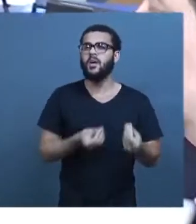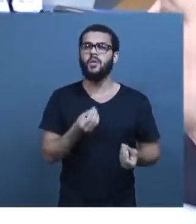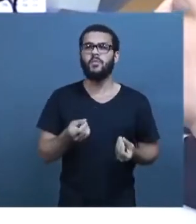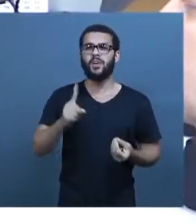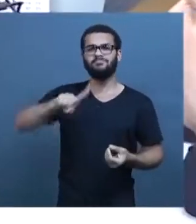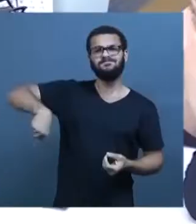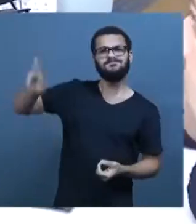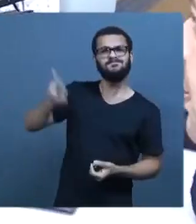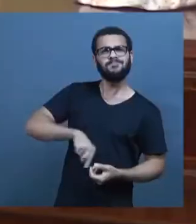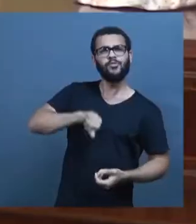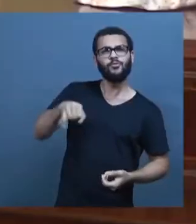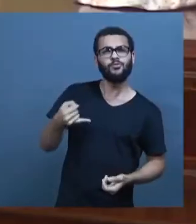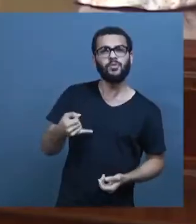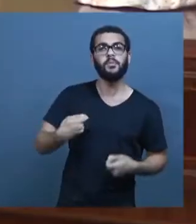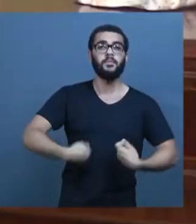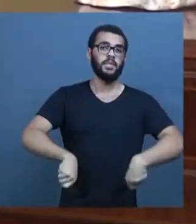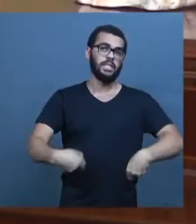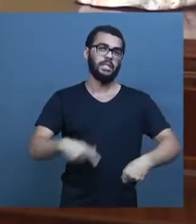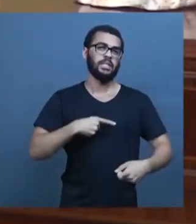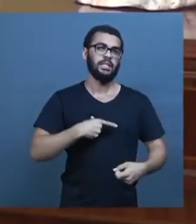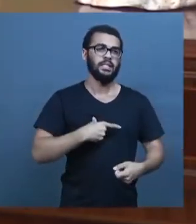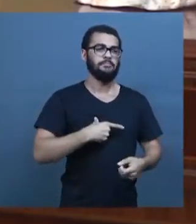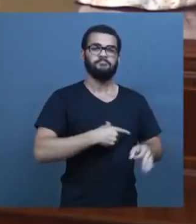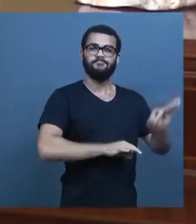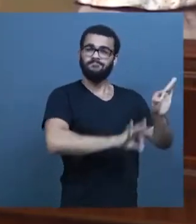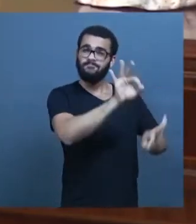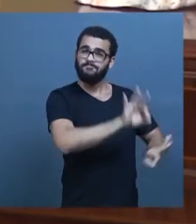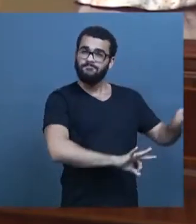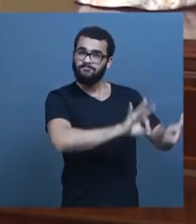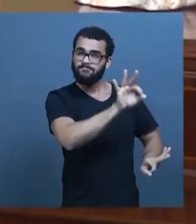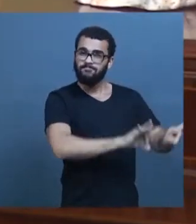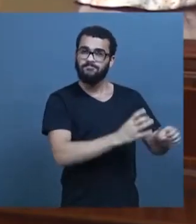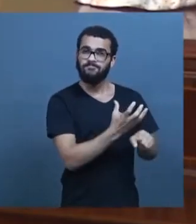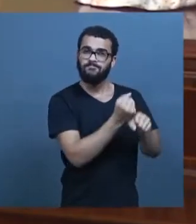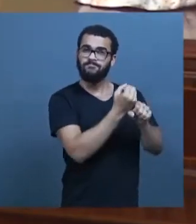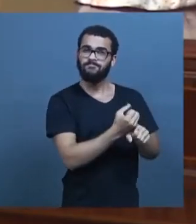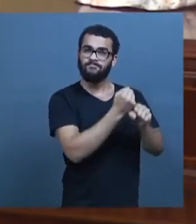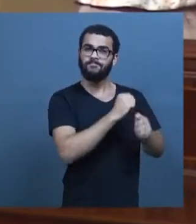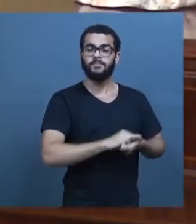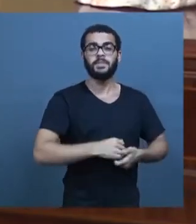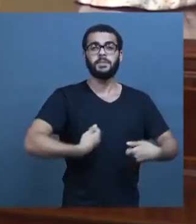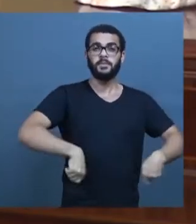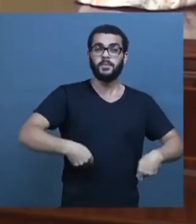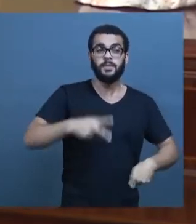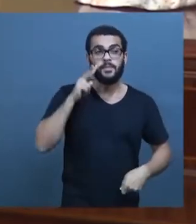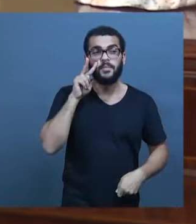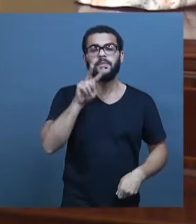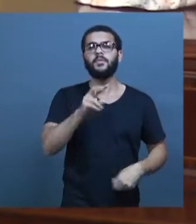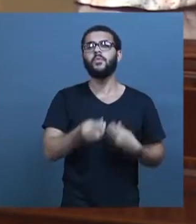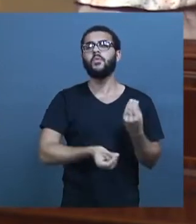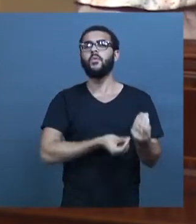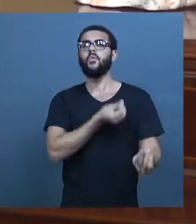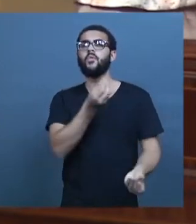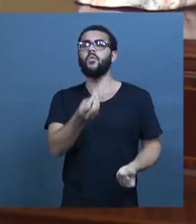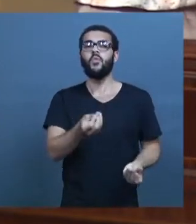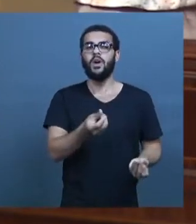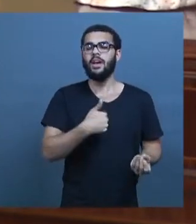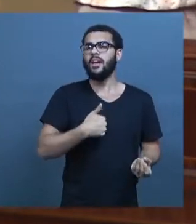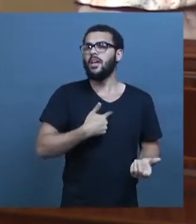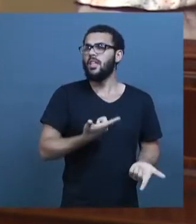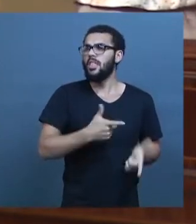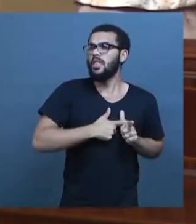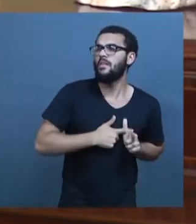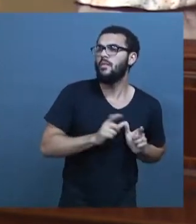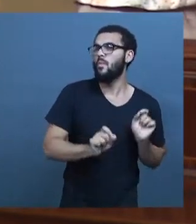com planejamento. É necessário que a pessoa pare para pensar, veja qual é o tamanho deste negativo